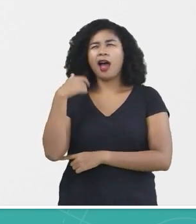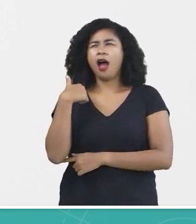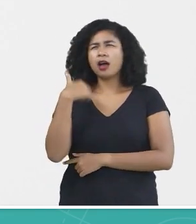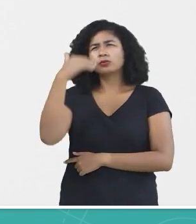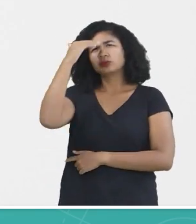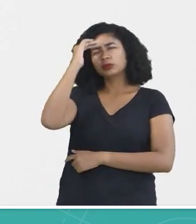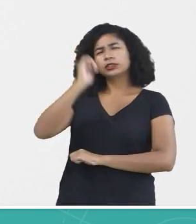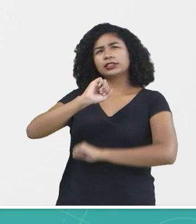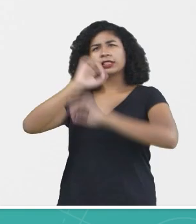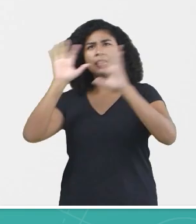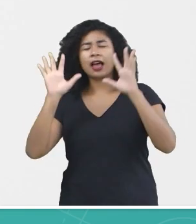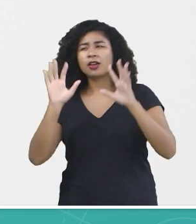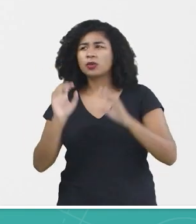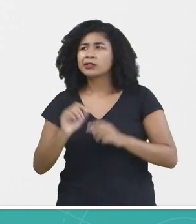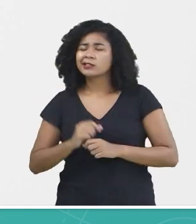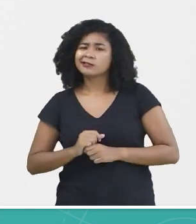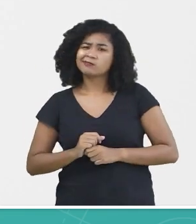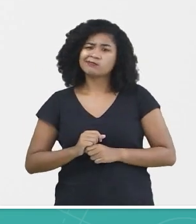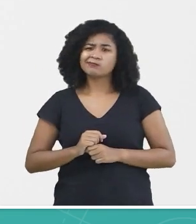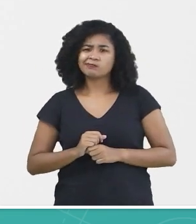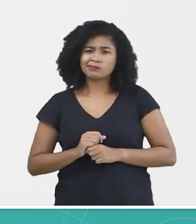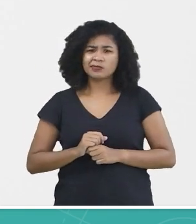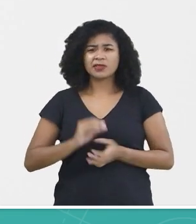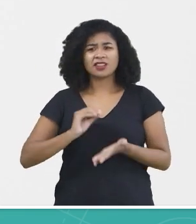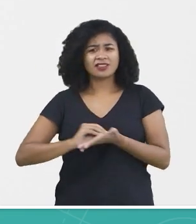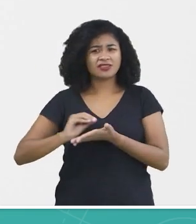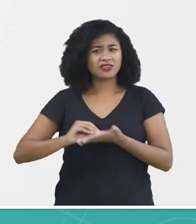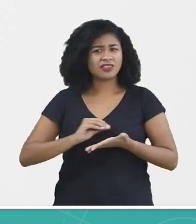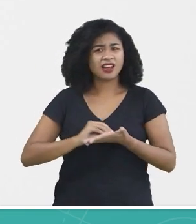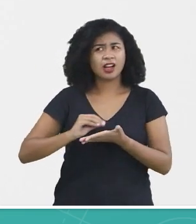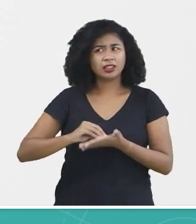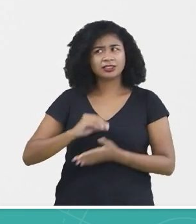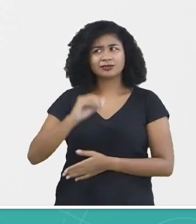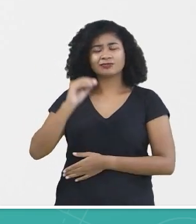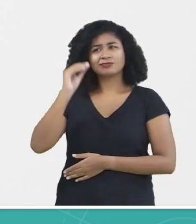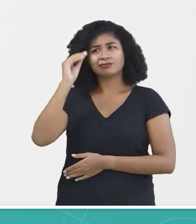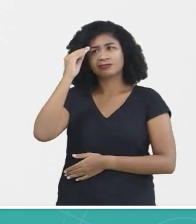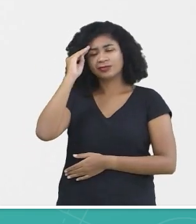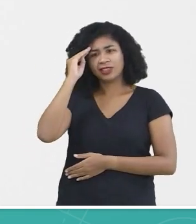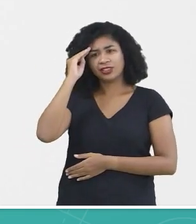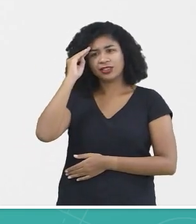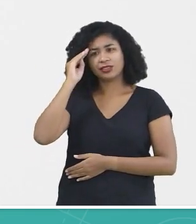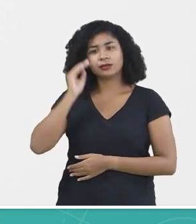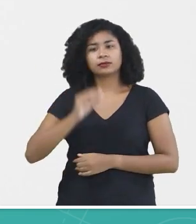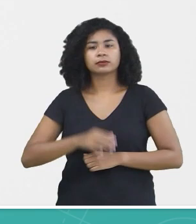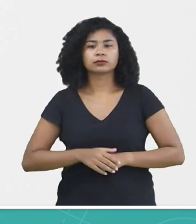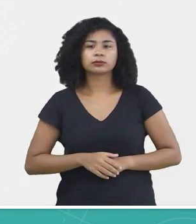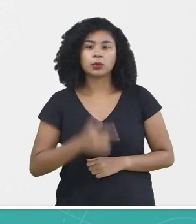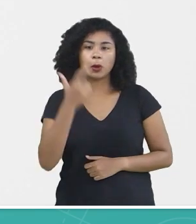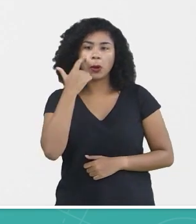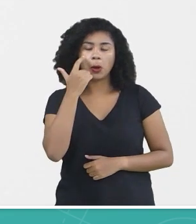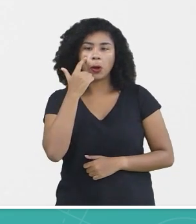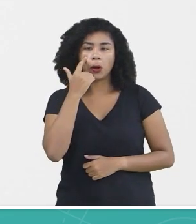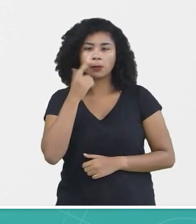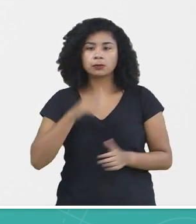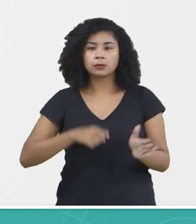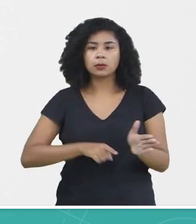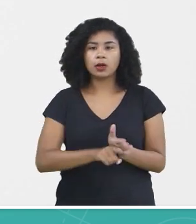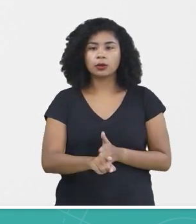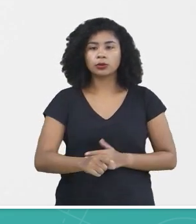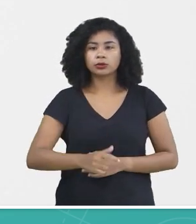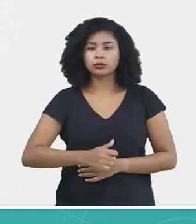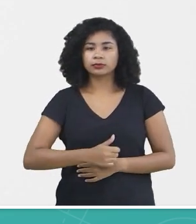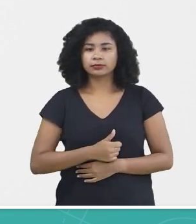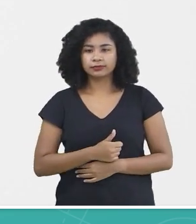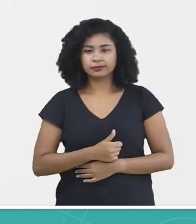direitinho ou, opa, tá faltando eu rever alguma coisa. Vamos lá, olha só o que a primeira questão estava falando, ó. Nós